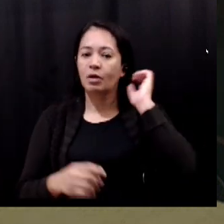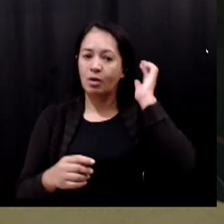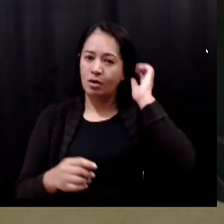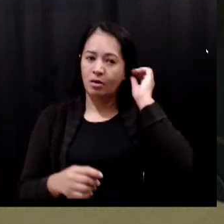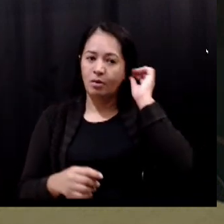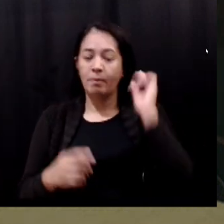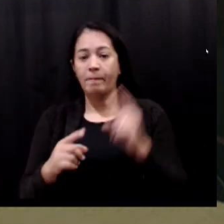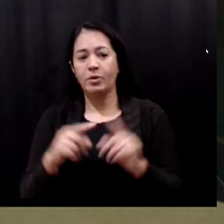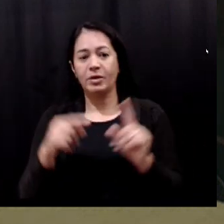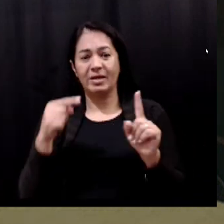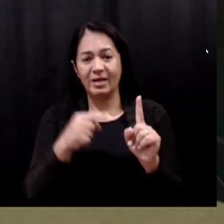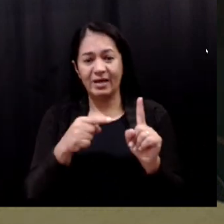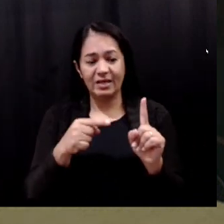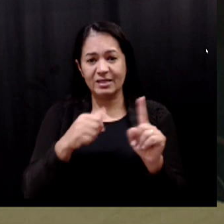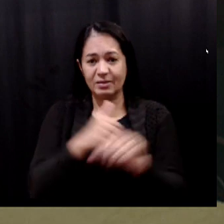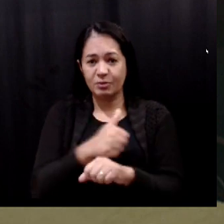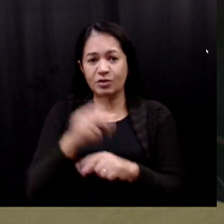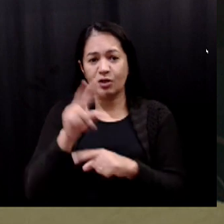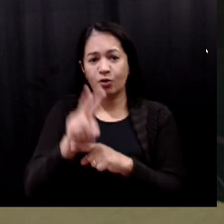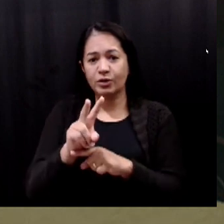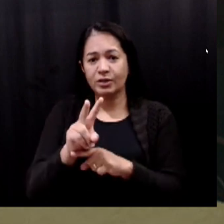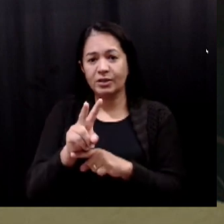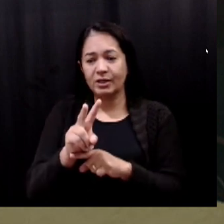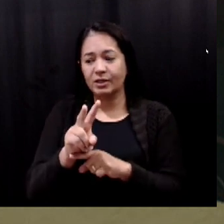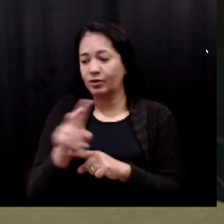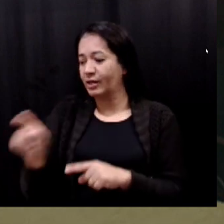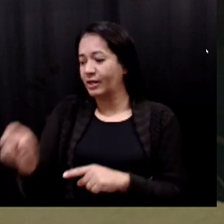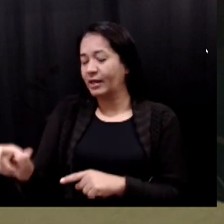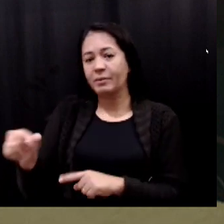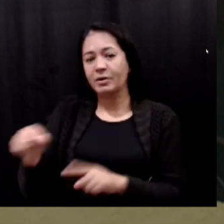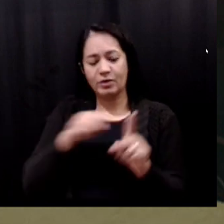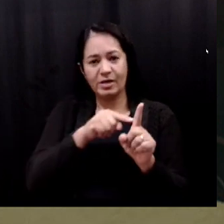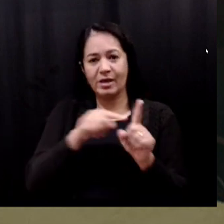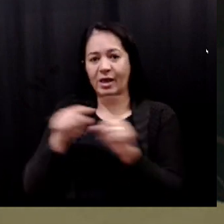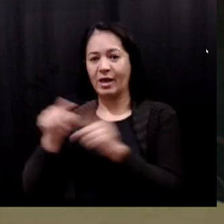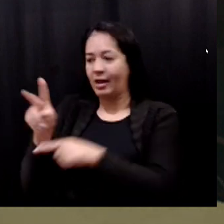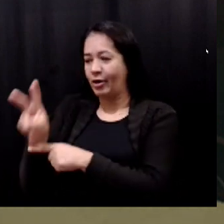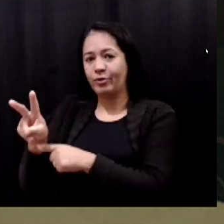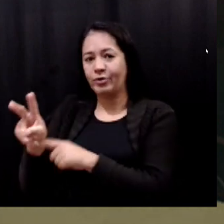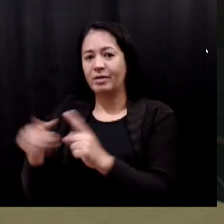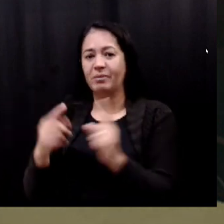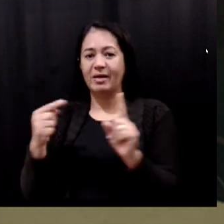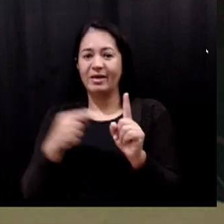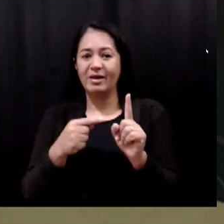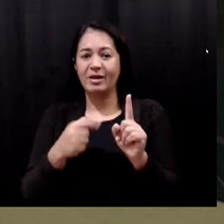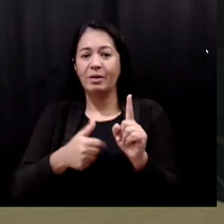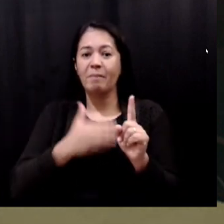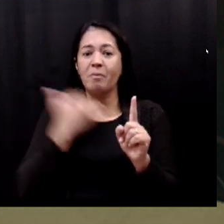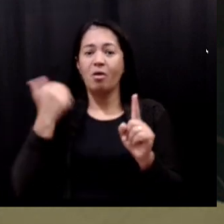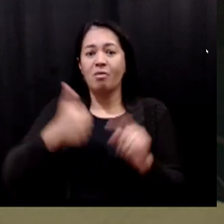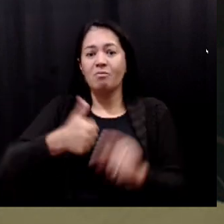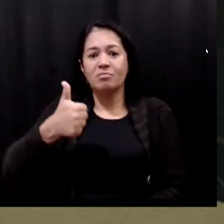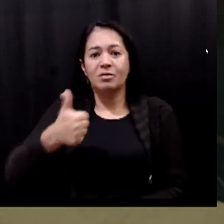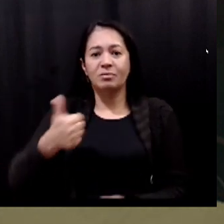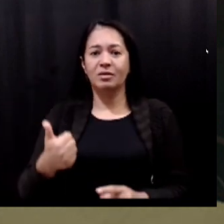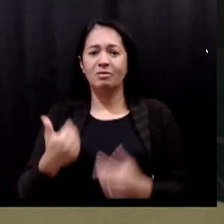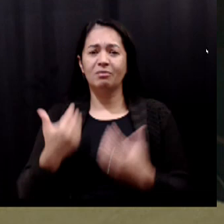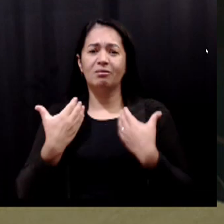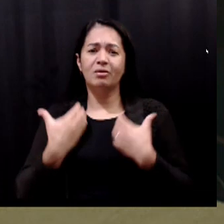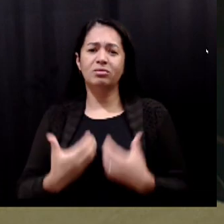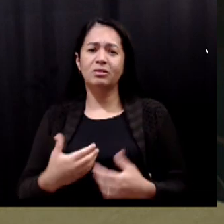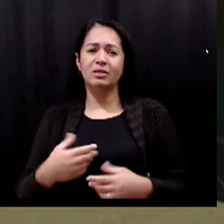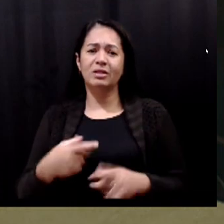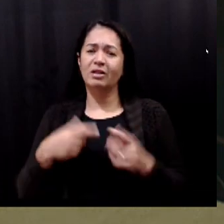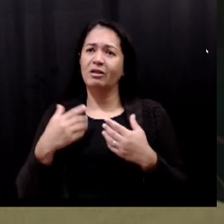ele tem essa renúncia não elaborada, né? Porque ele não elaborou, ele só vai, né? Então, quando